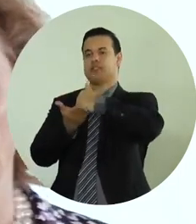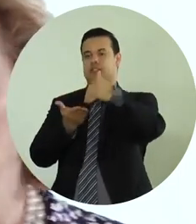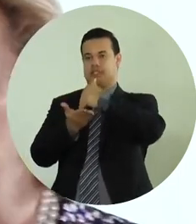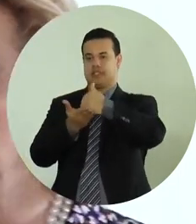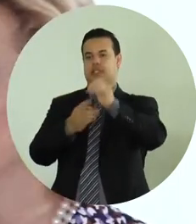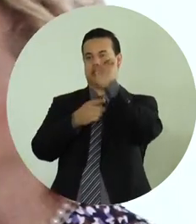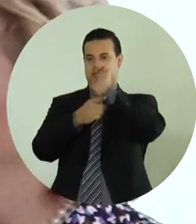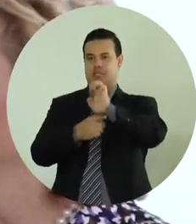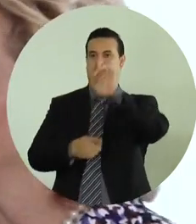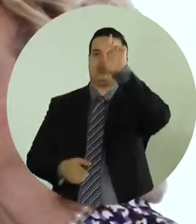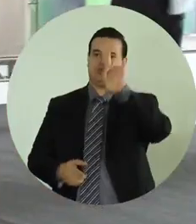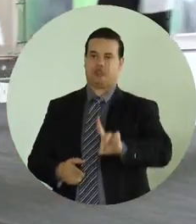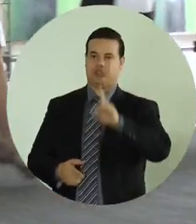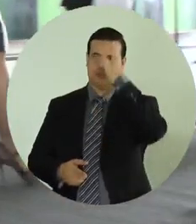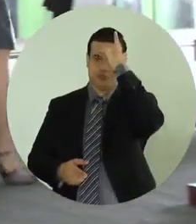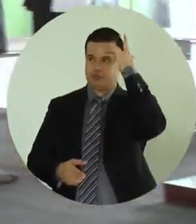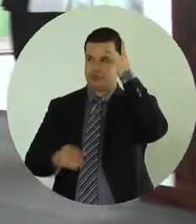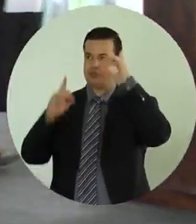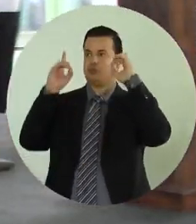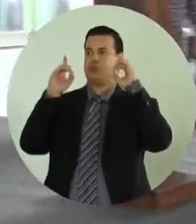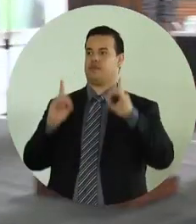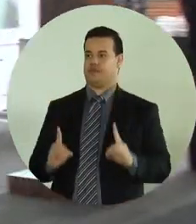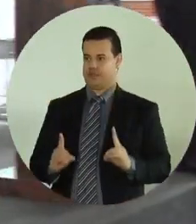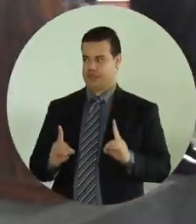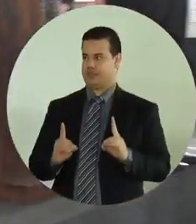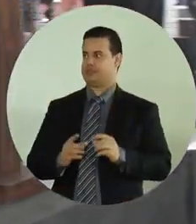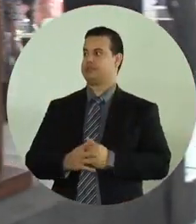de Estado dos Direitos da Pessoa com Deficiência.